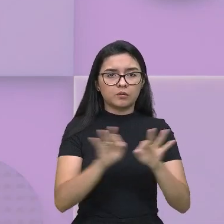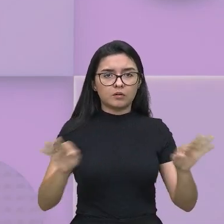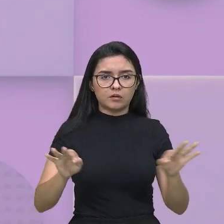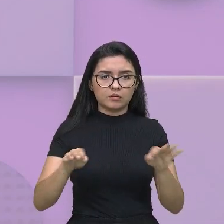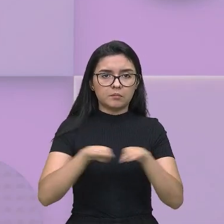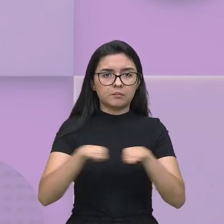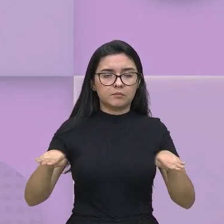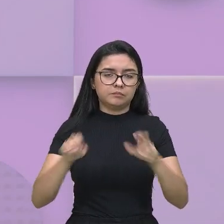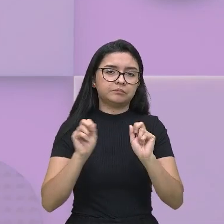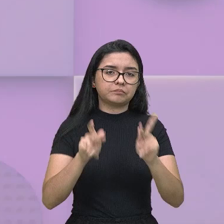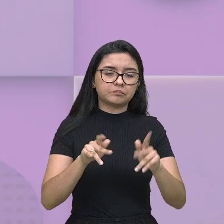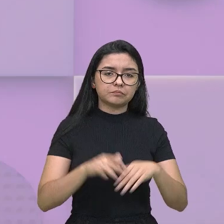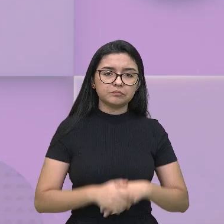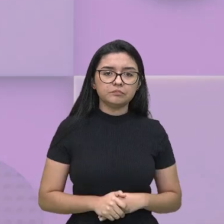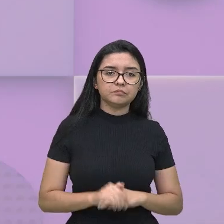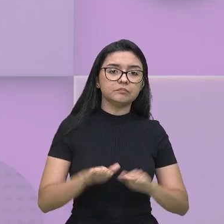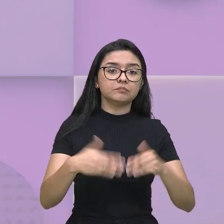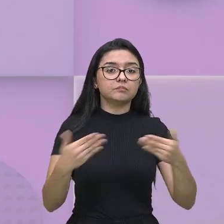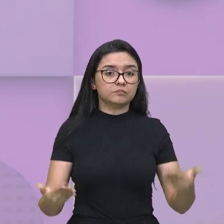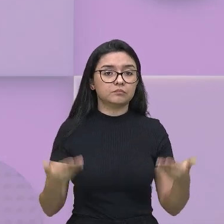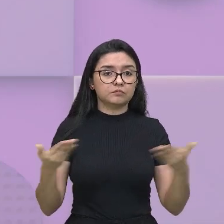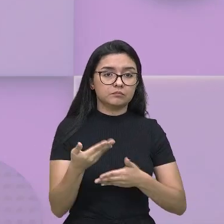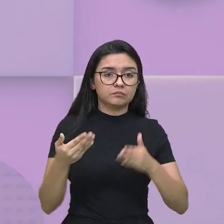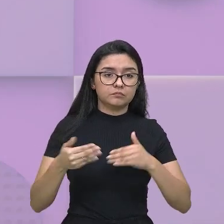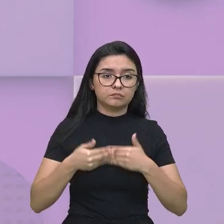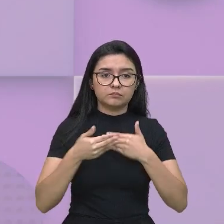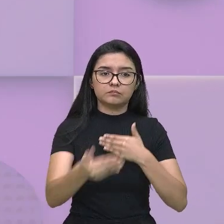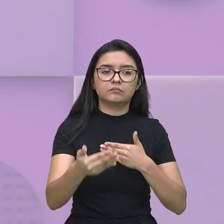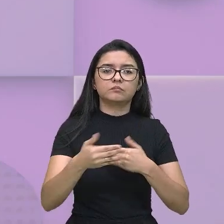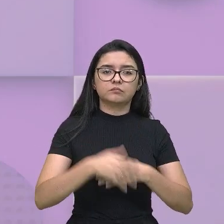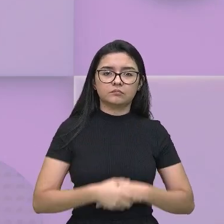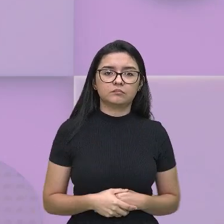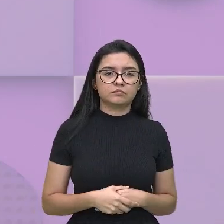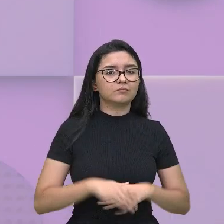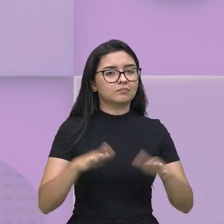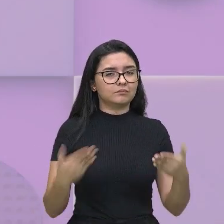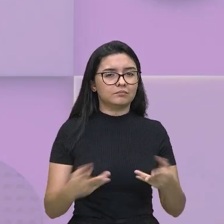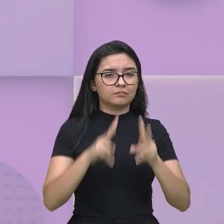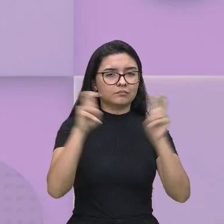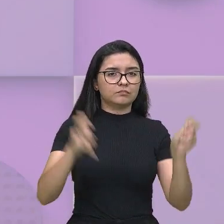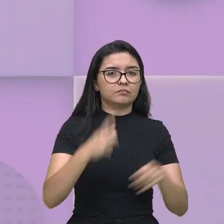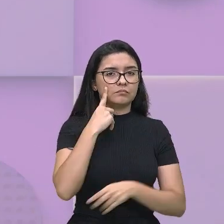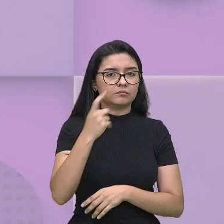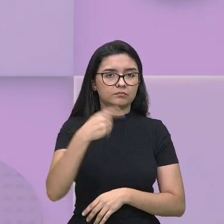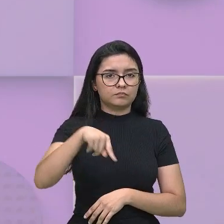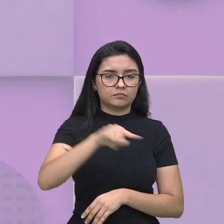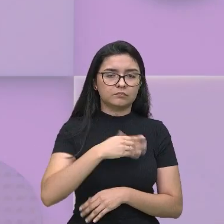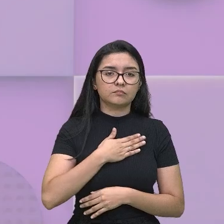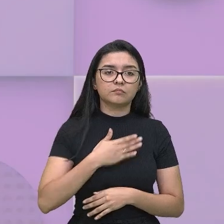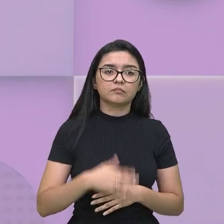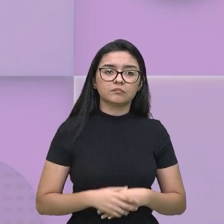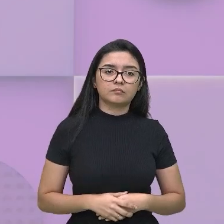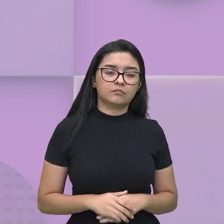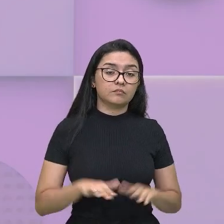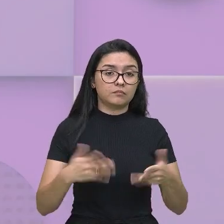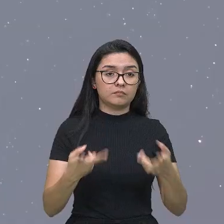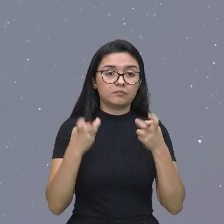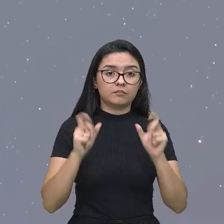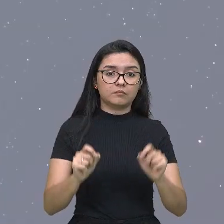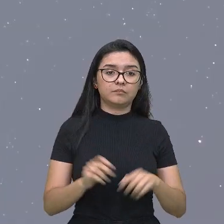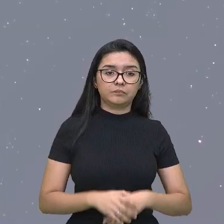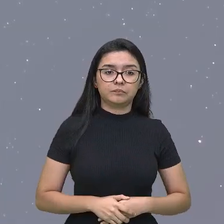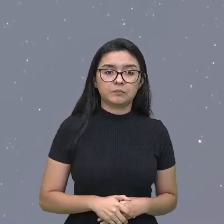plano. Beleza? Vamos aqui então continuar, porque eu vou trazer uma coisa muito interessante aqui para vocês, ó. Vejam só.